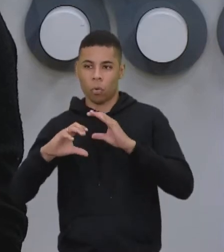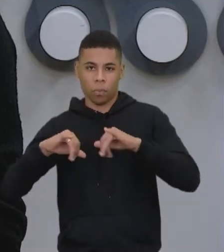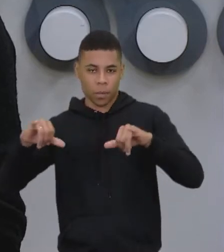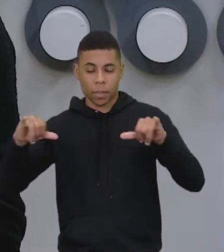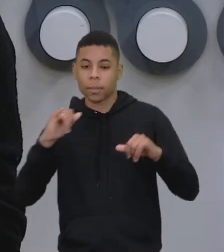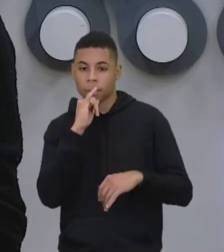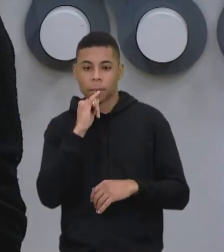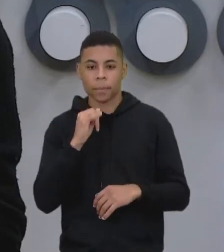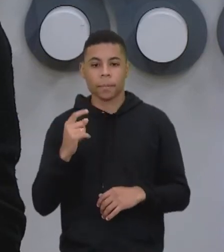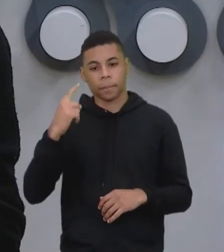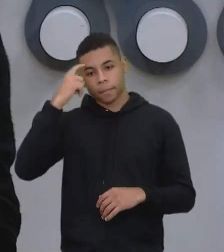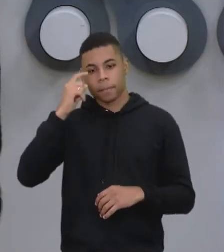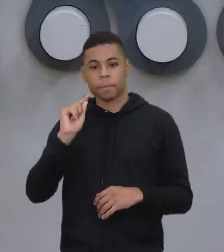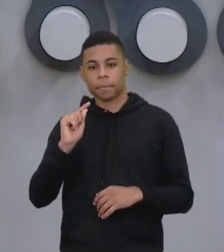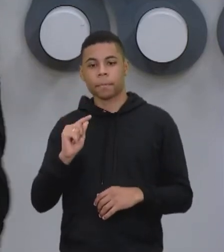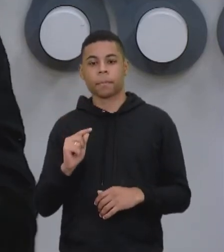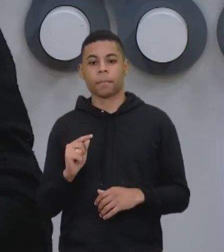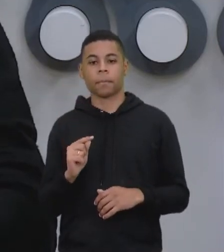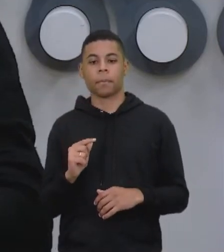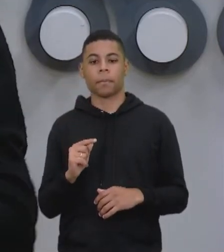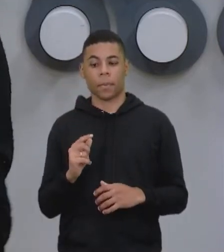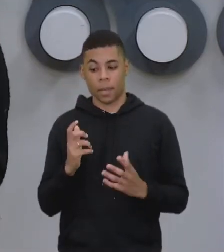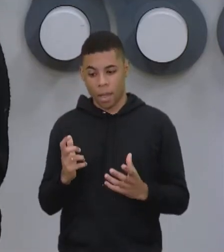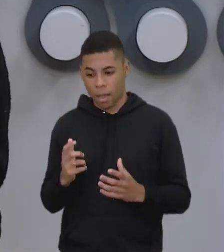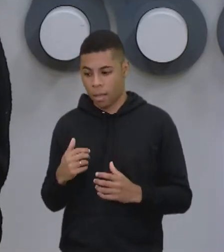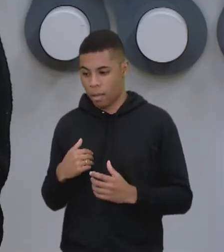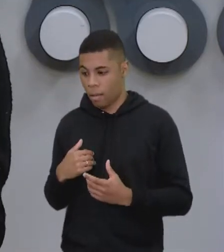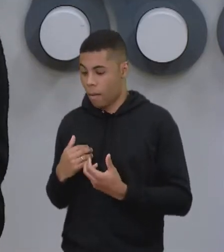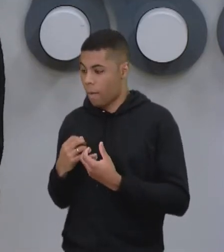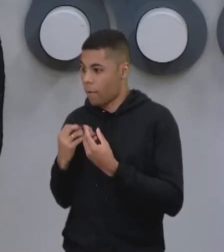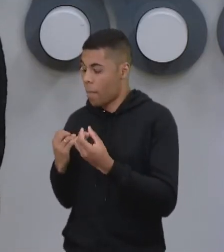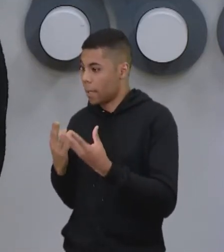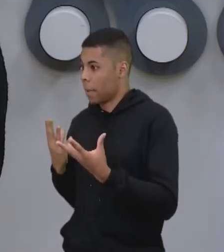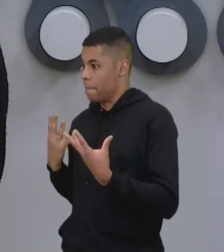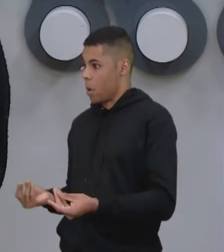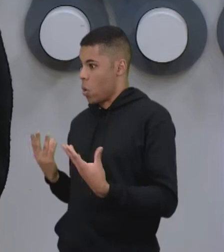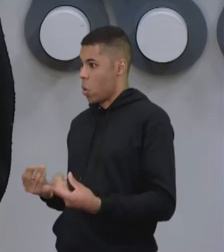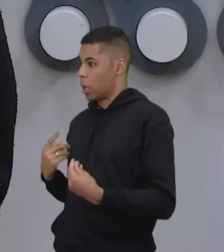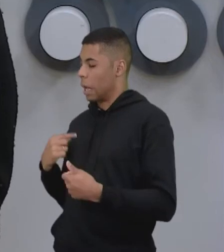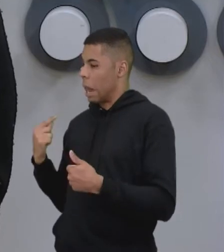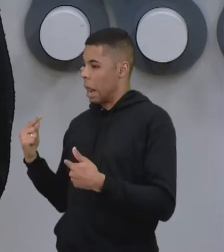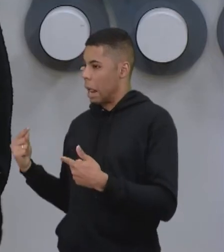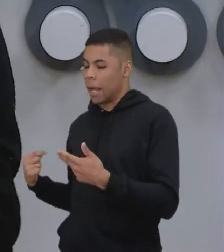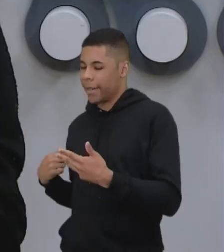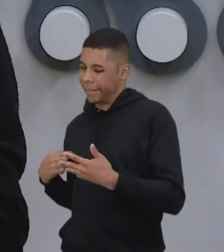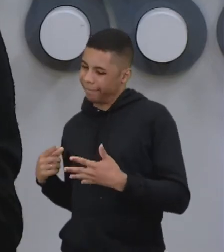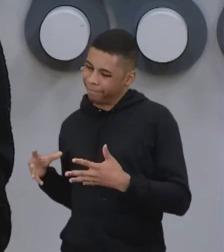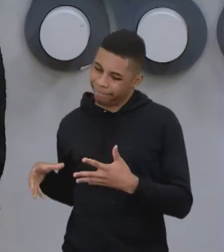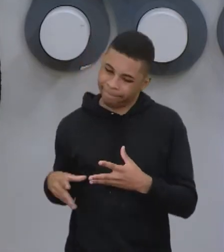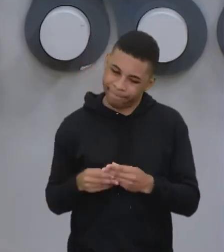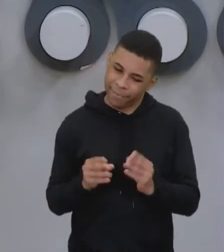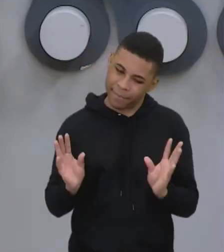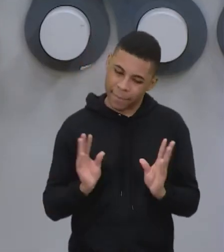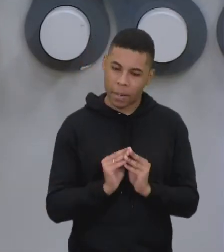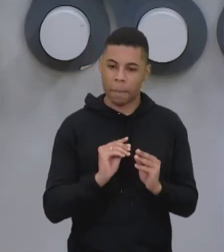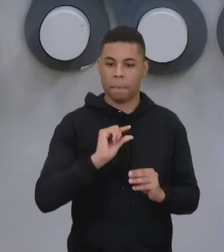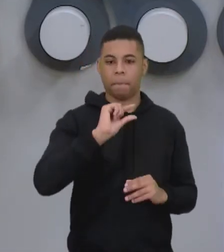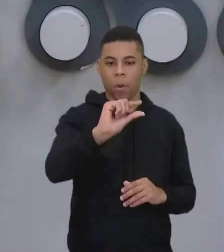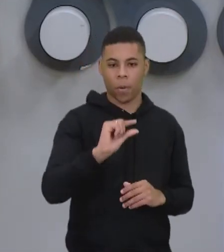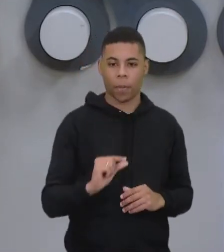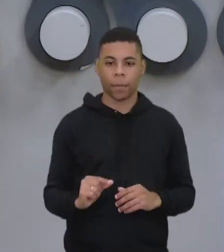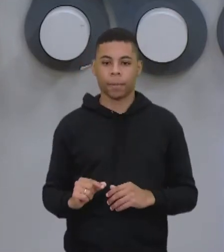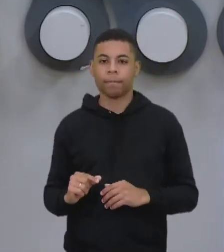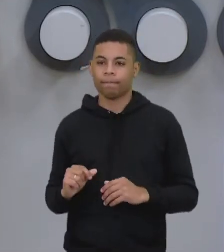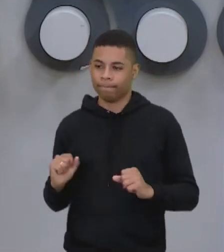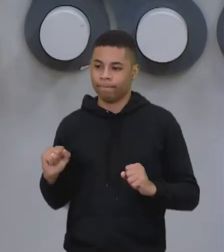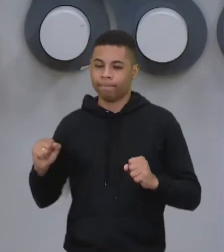aquele fazer muito com pouco, né? Alcançar o objetivo sem muito esforço. Então, quanto mais